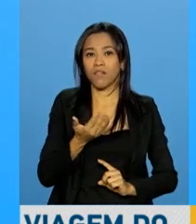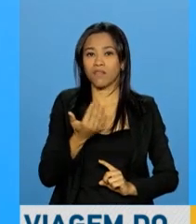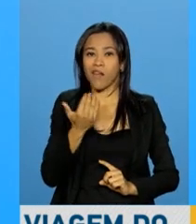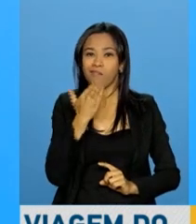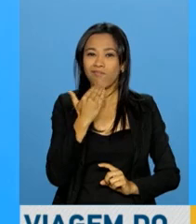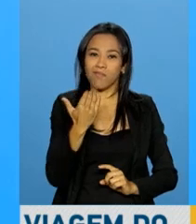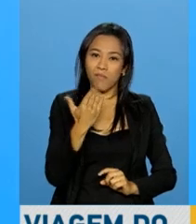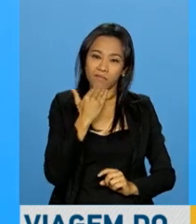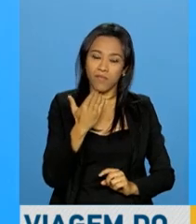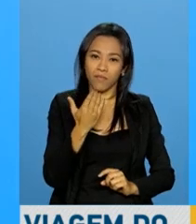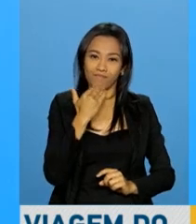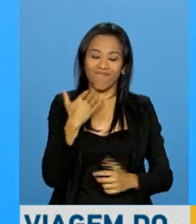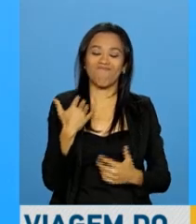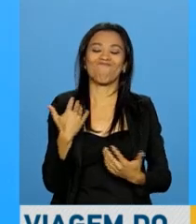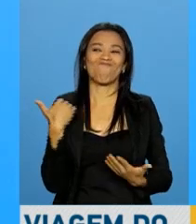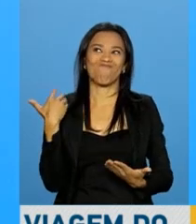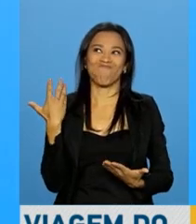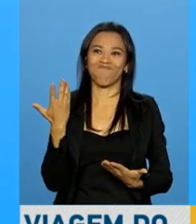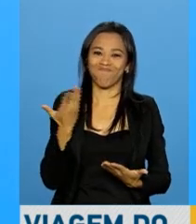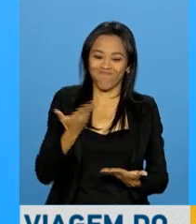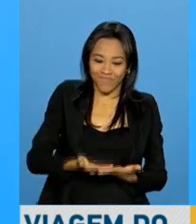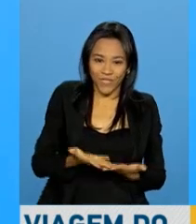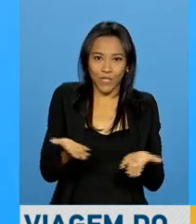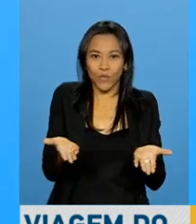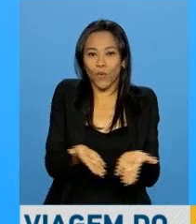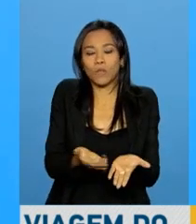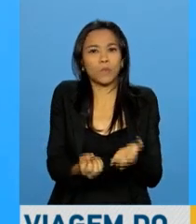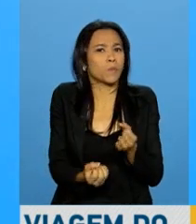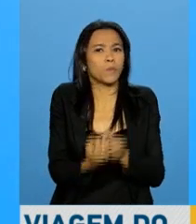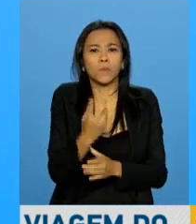defasada e hoje gera um déficit